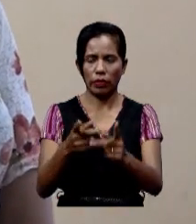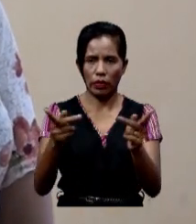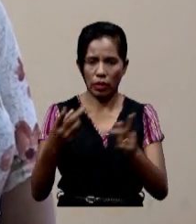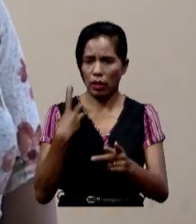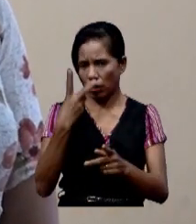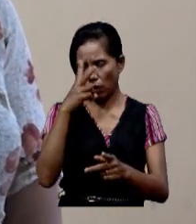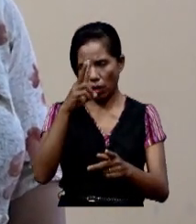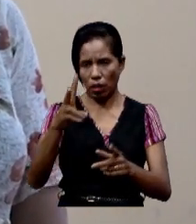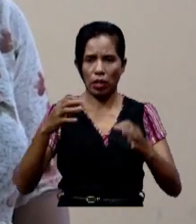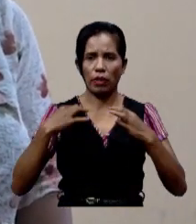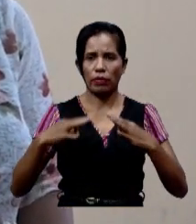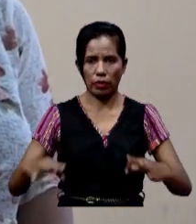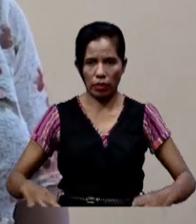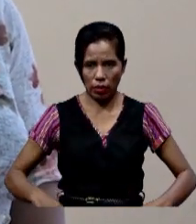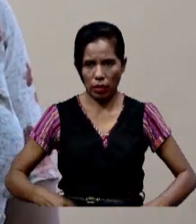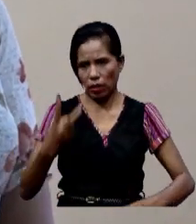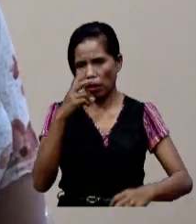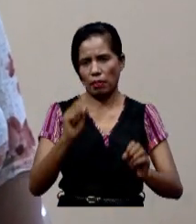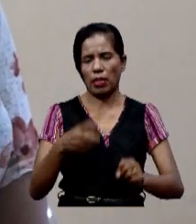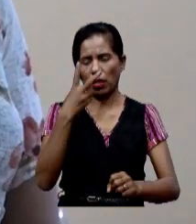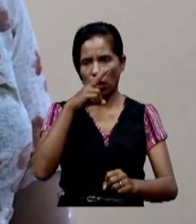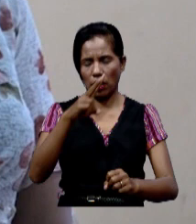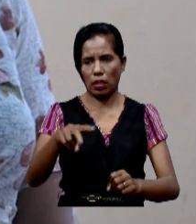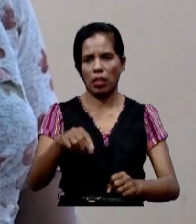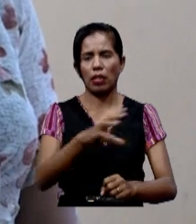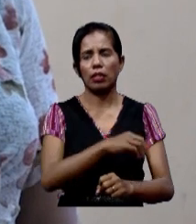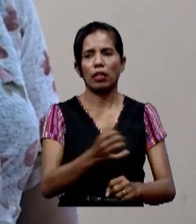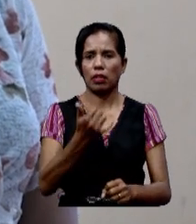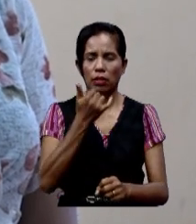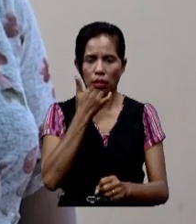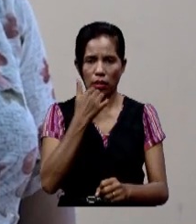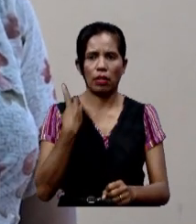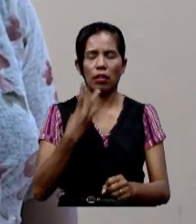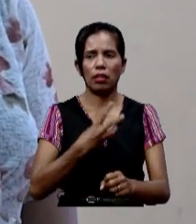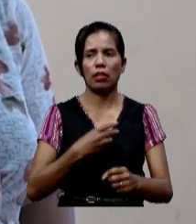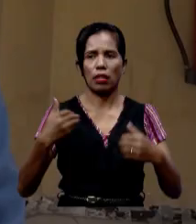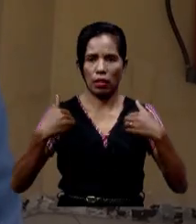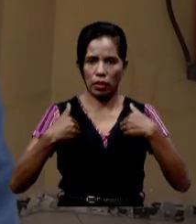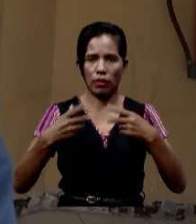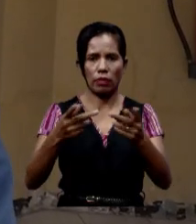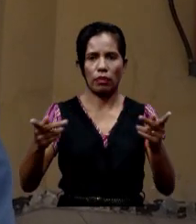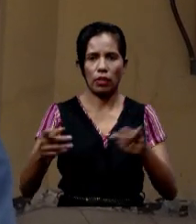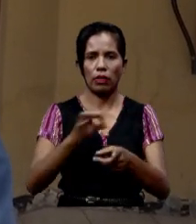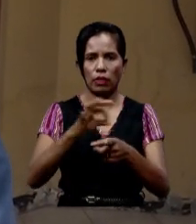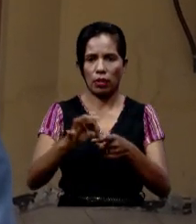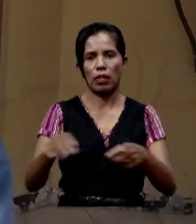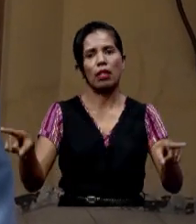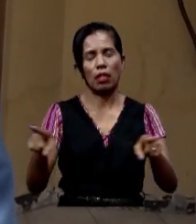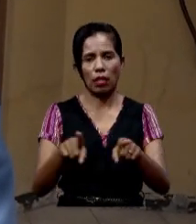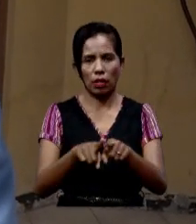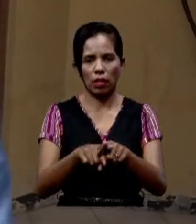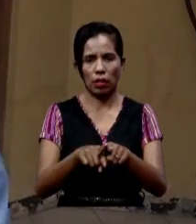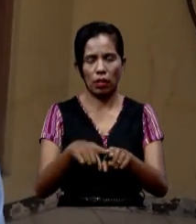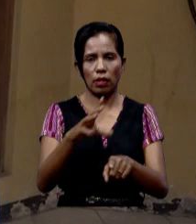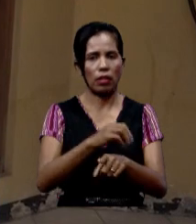tá área fisicamente, e tabela área. Deficiências na BEMA que tem a centro de formação. Há nessas salas,